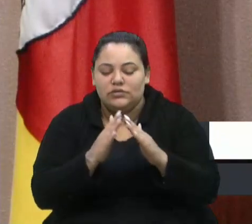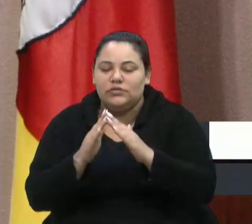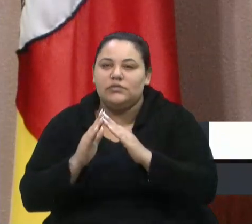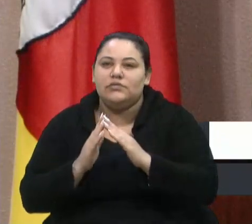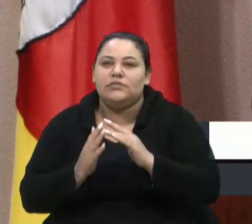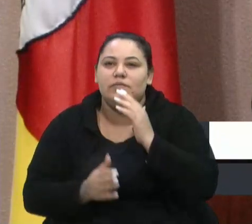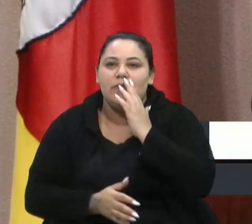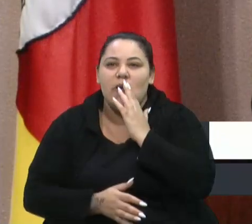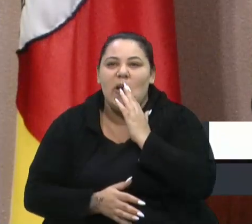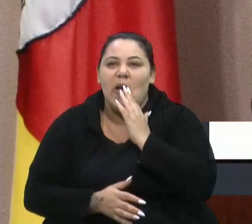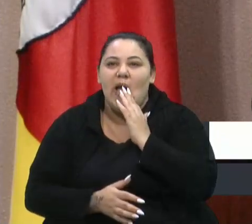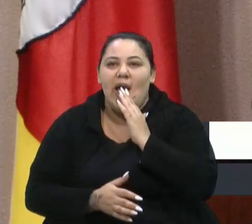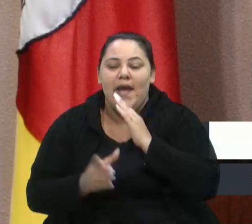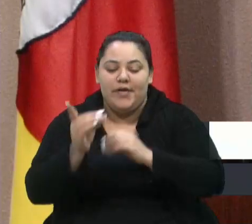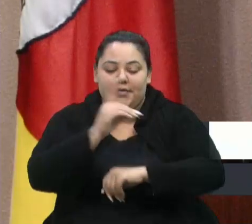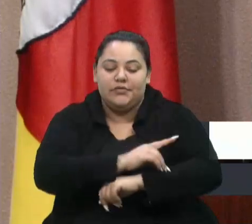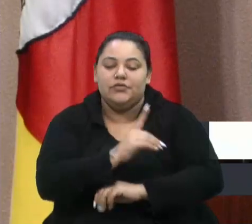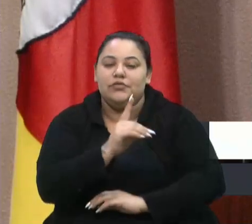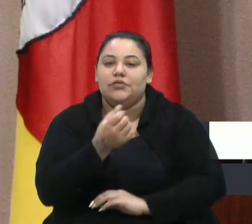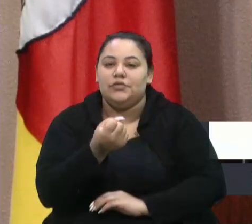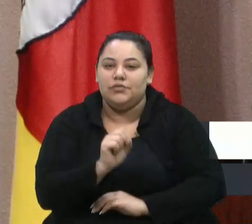E agora, nessa dia 18, né,